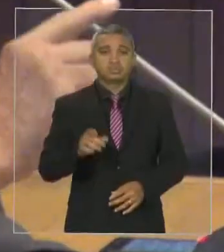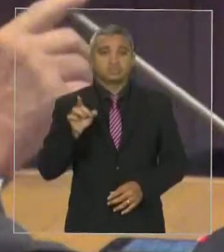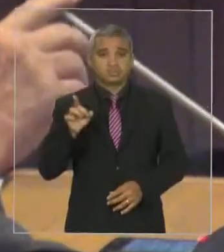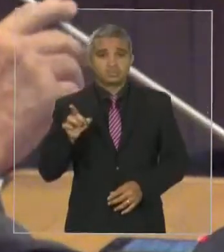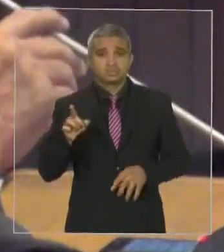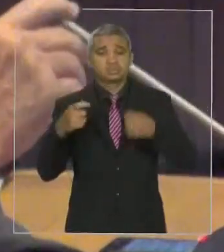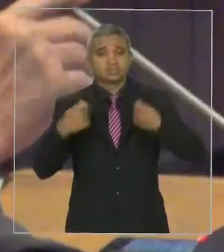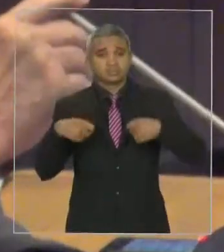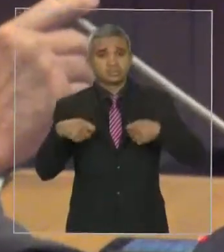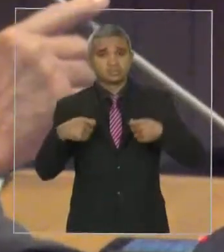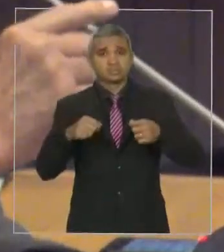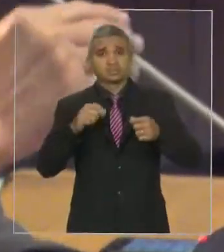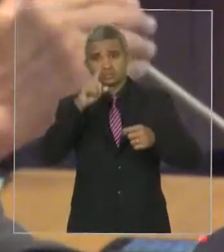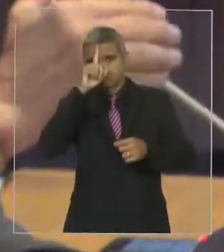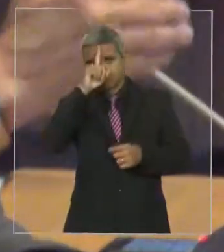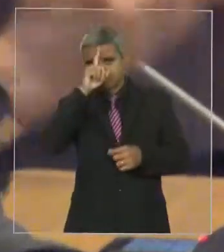adequar